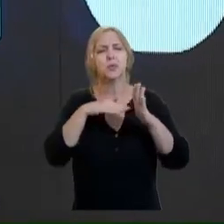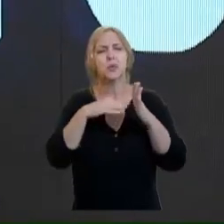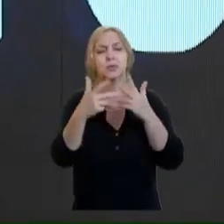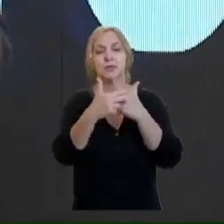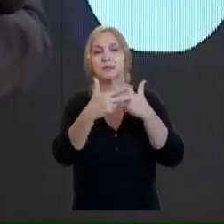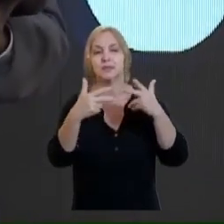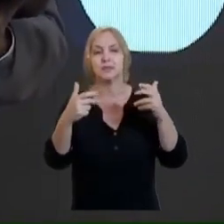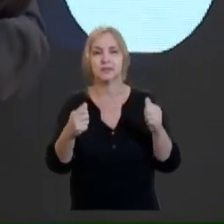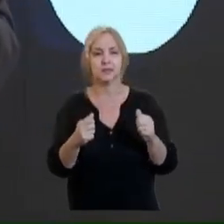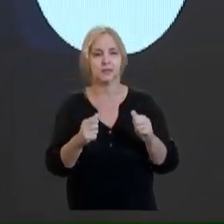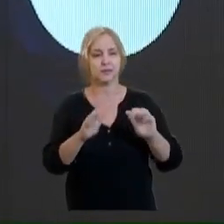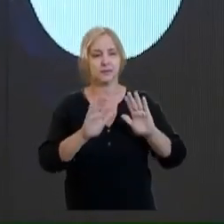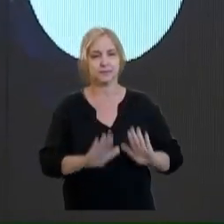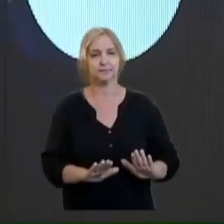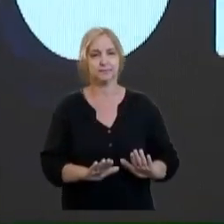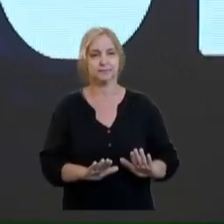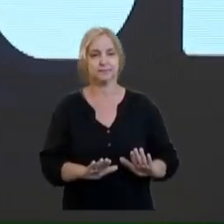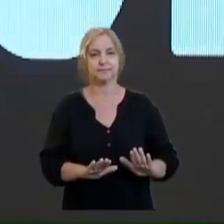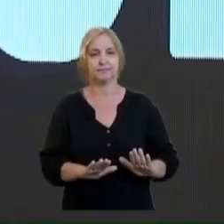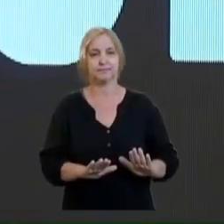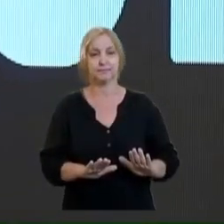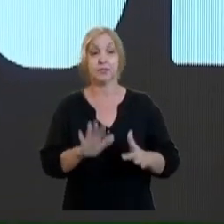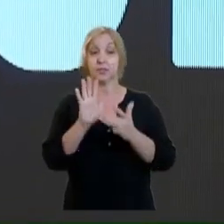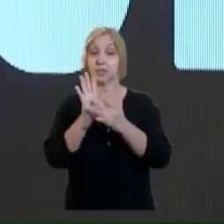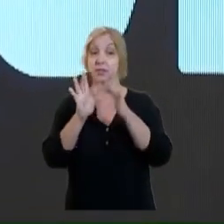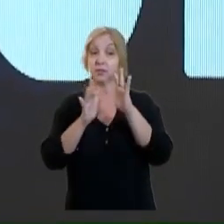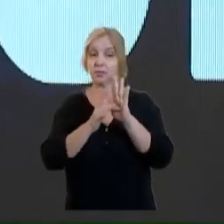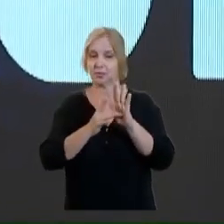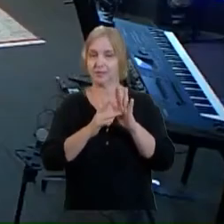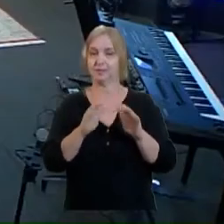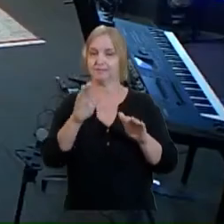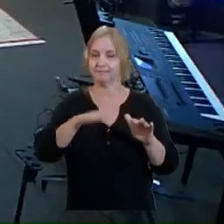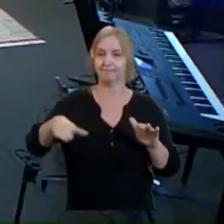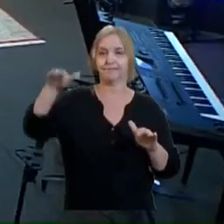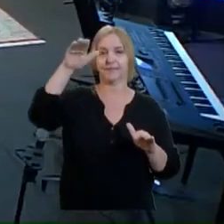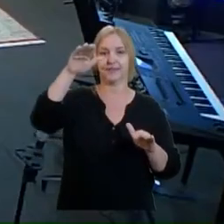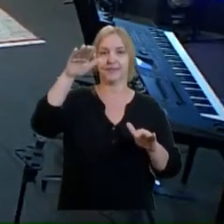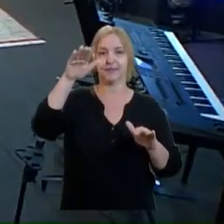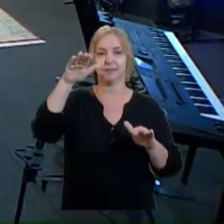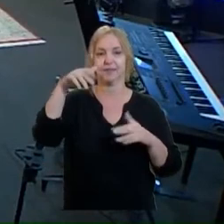coisas debaixo dos pés, de quem? De Jesus.